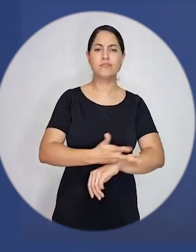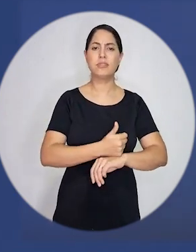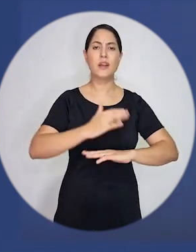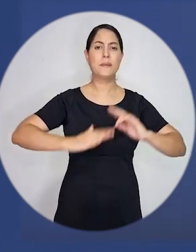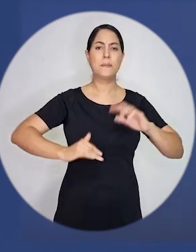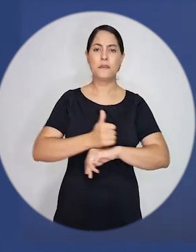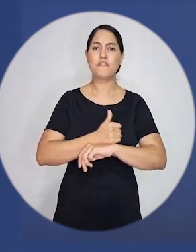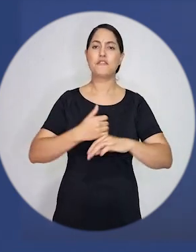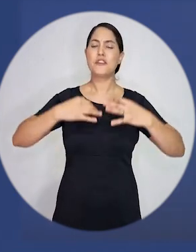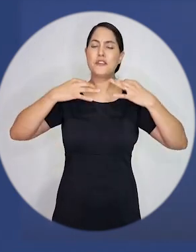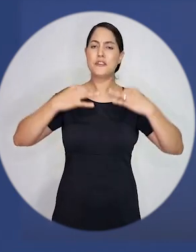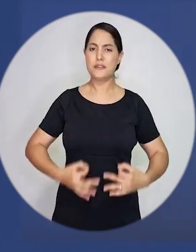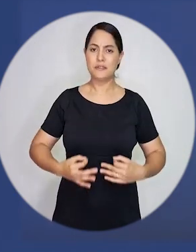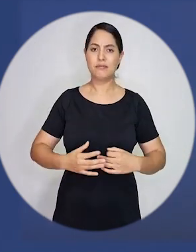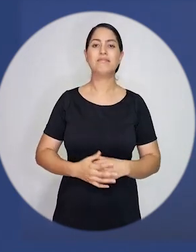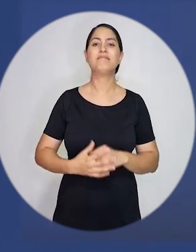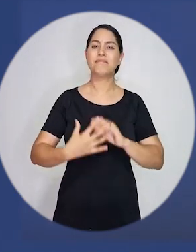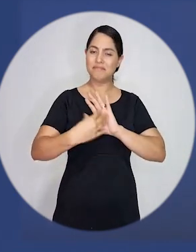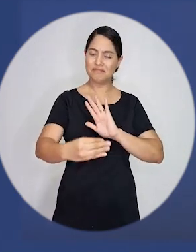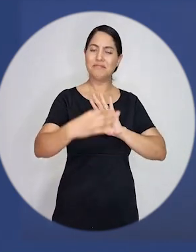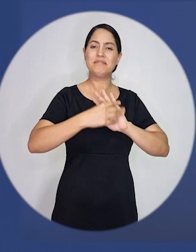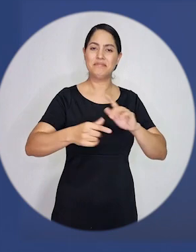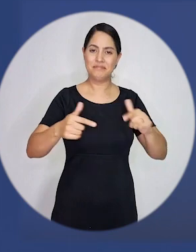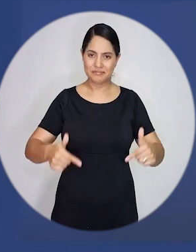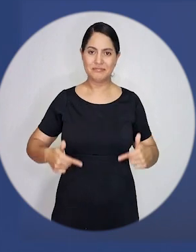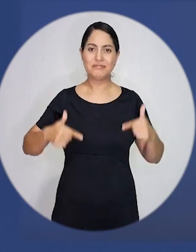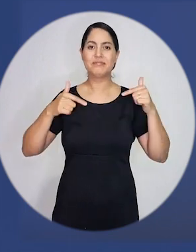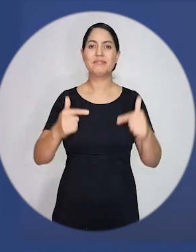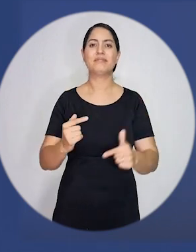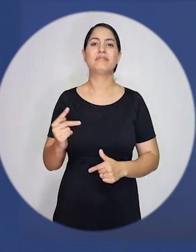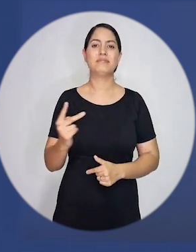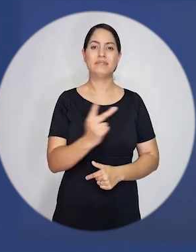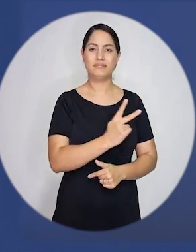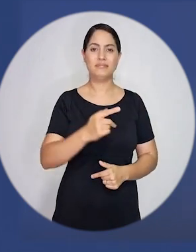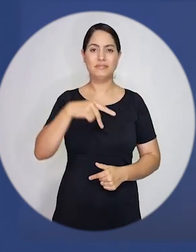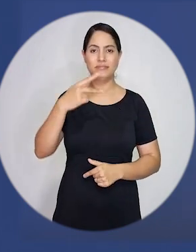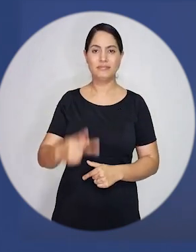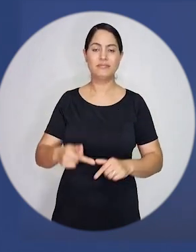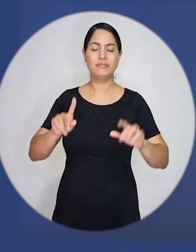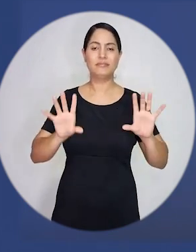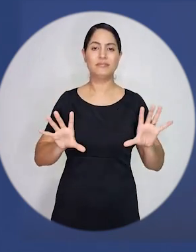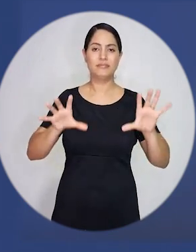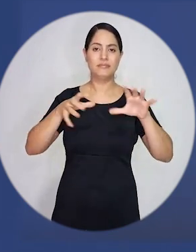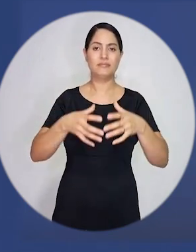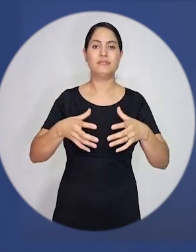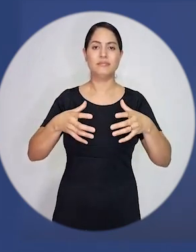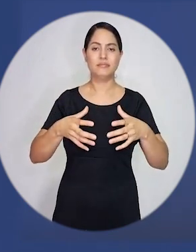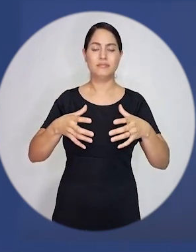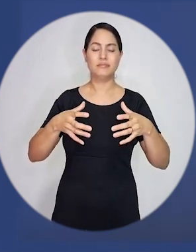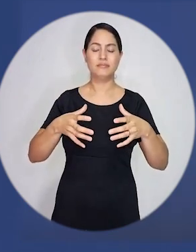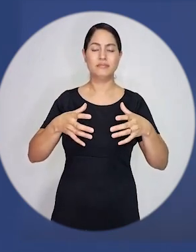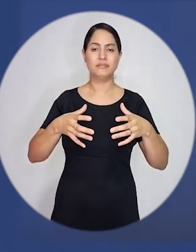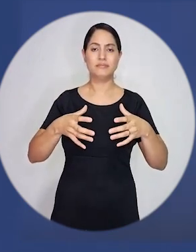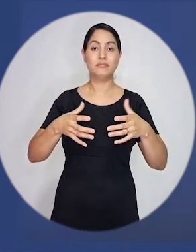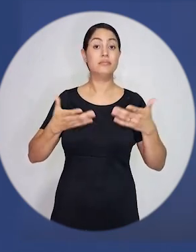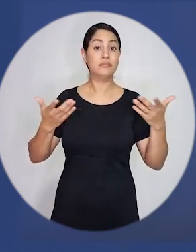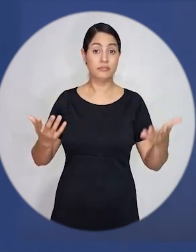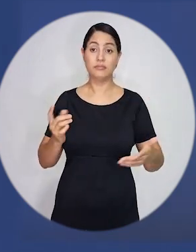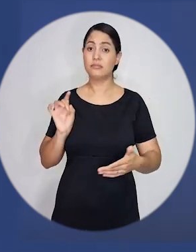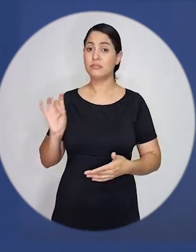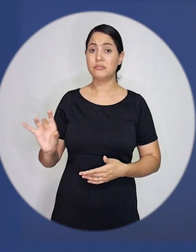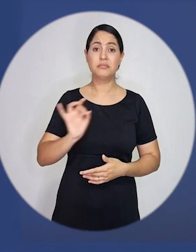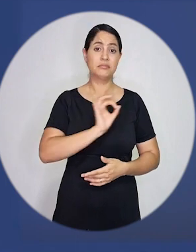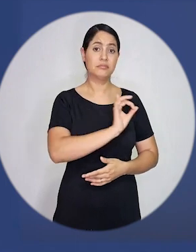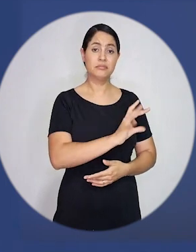e inspiradores. Não por acaso que são os patronos dessa conferência.